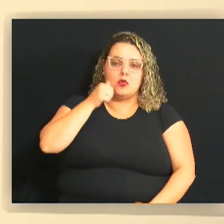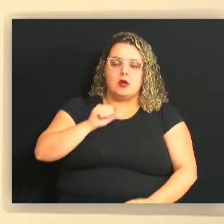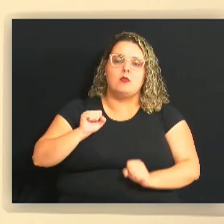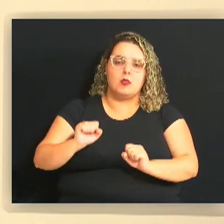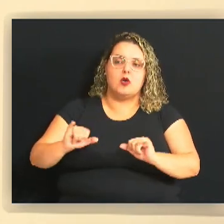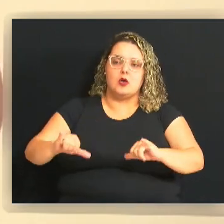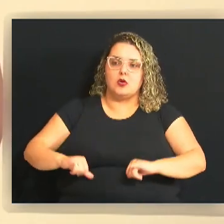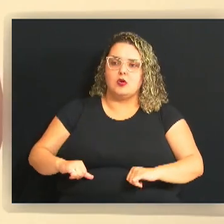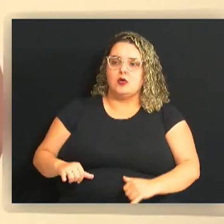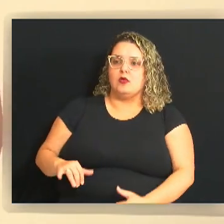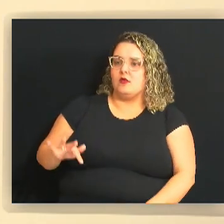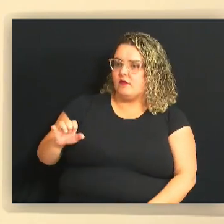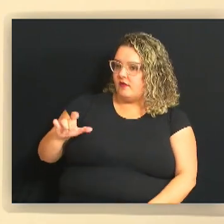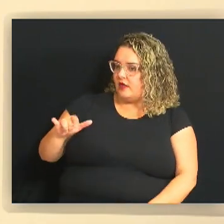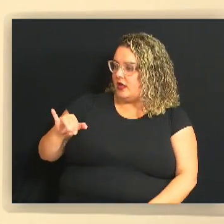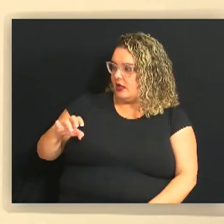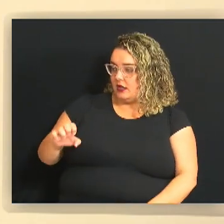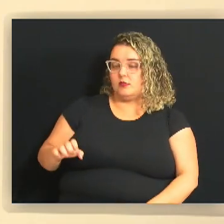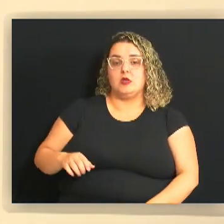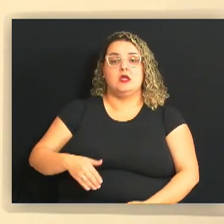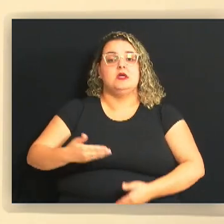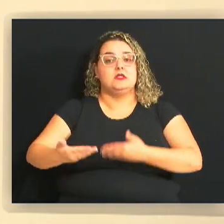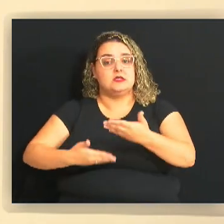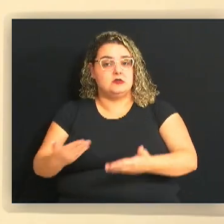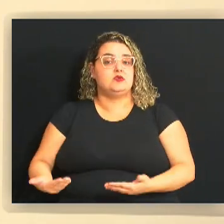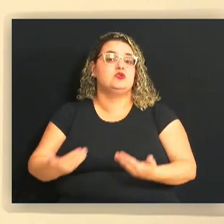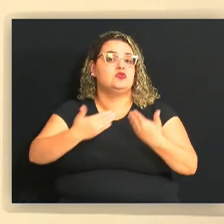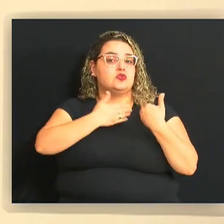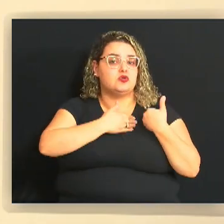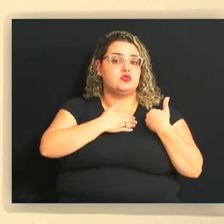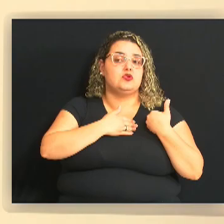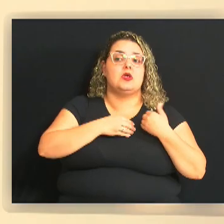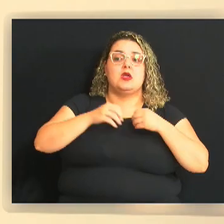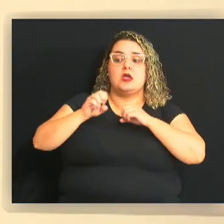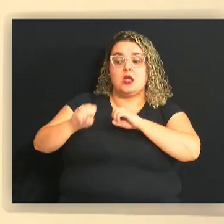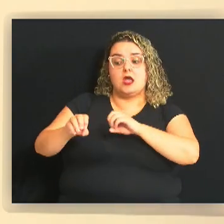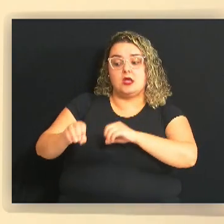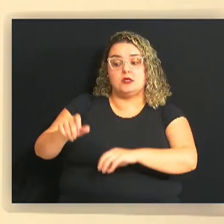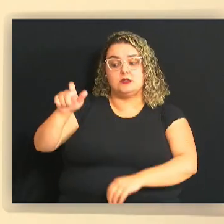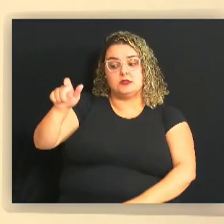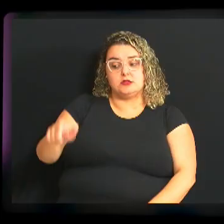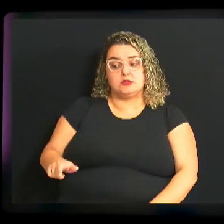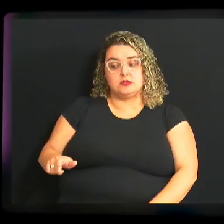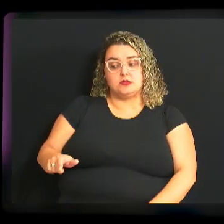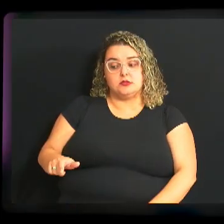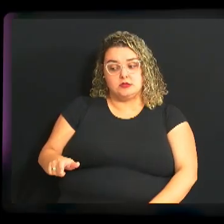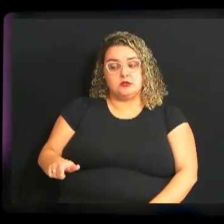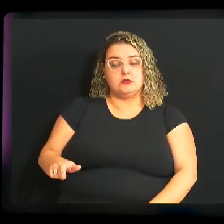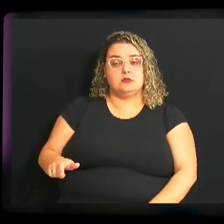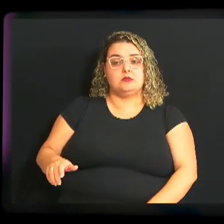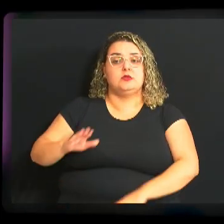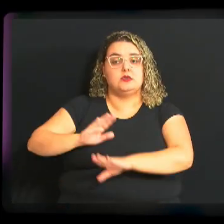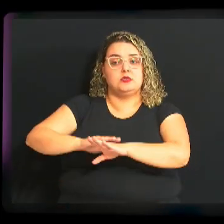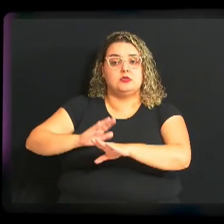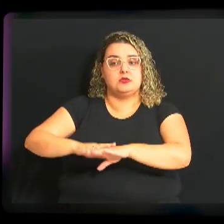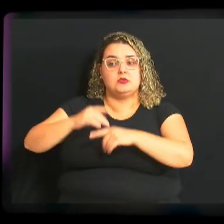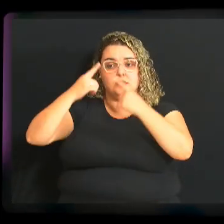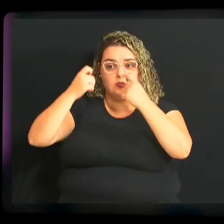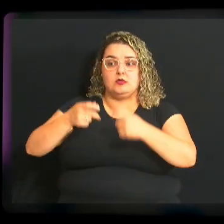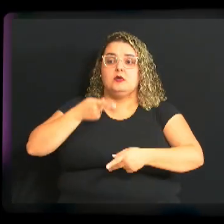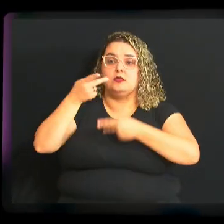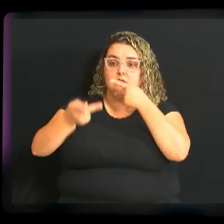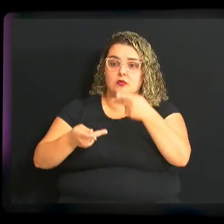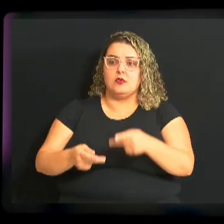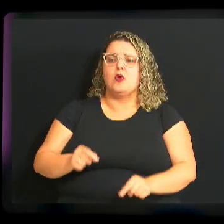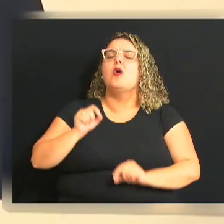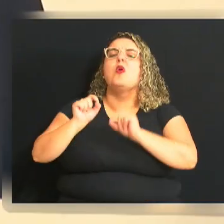SERAV, Serviço de Responsabilização e Reeducação do Autor de Violência, fez uma fala com o tema O que